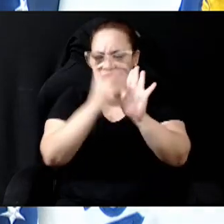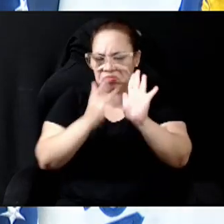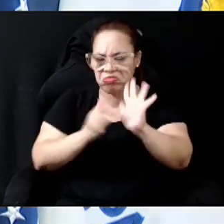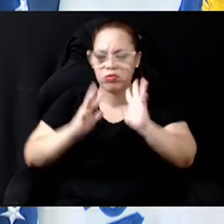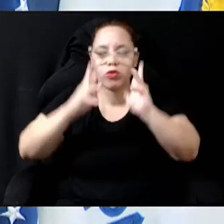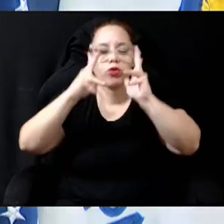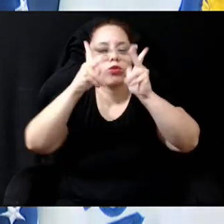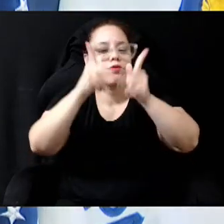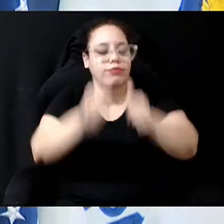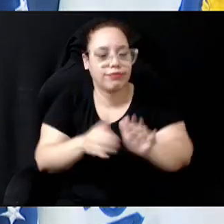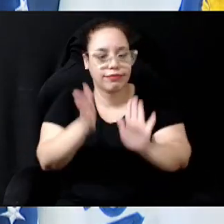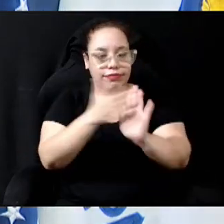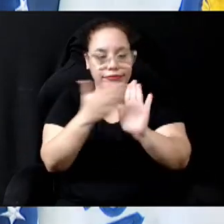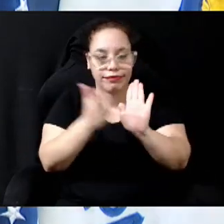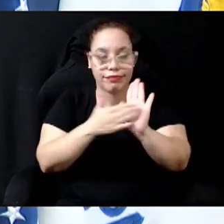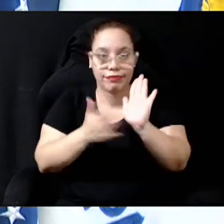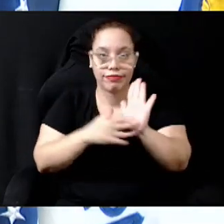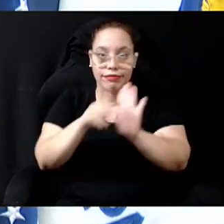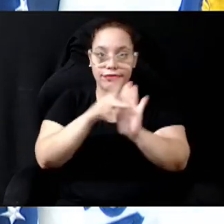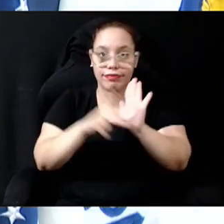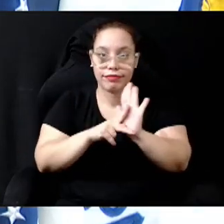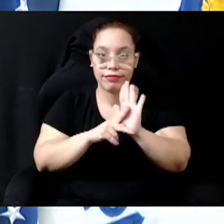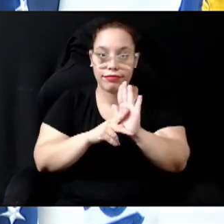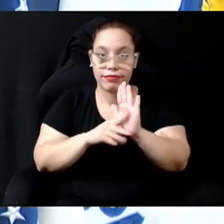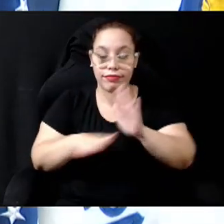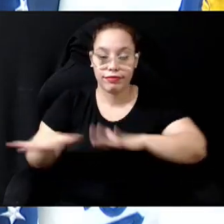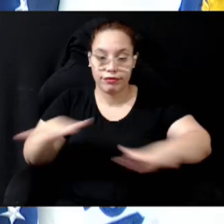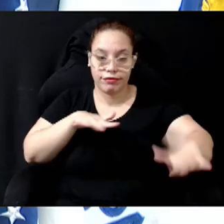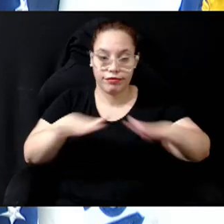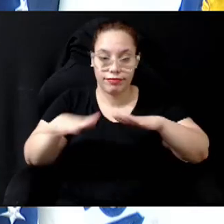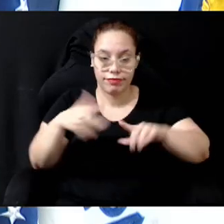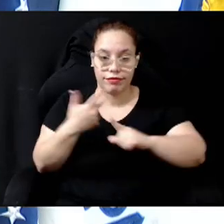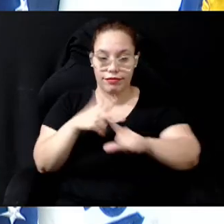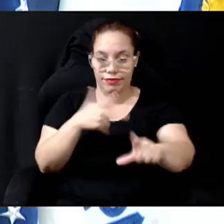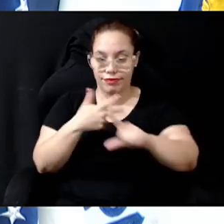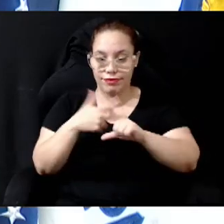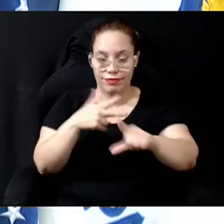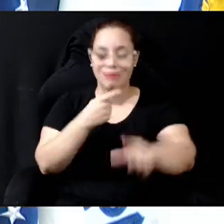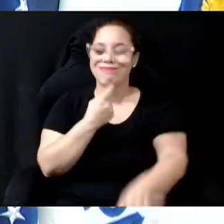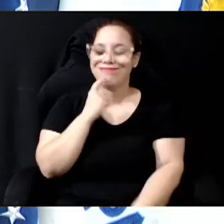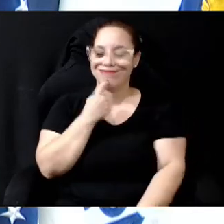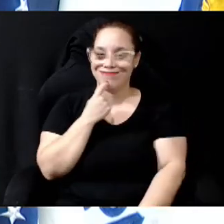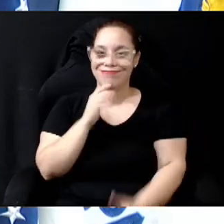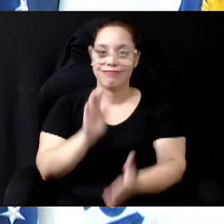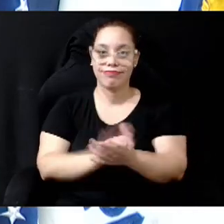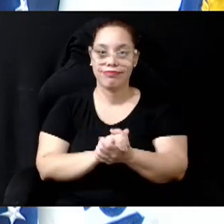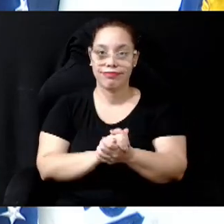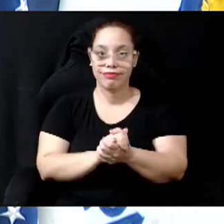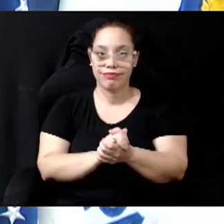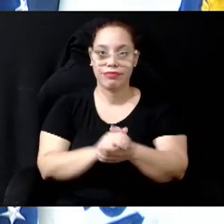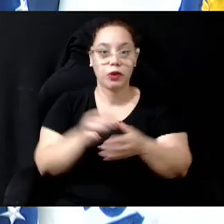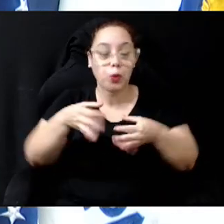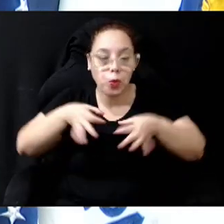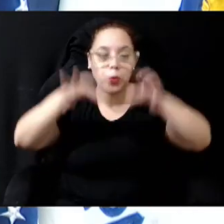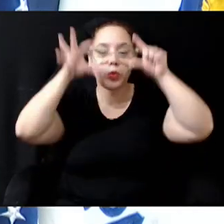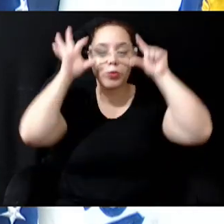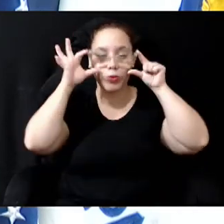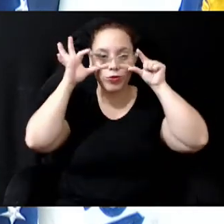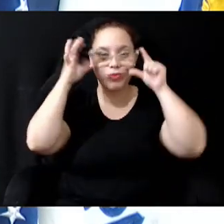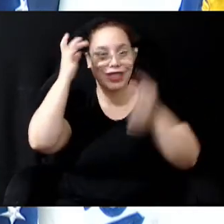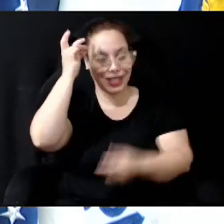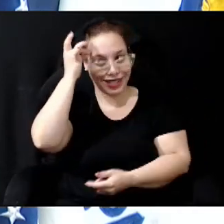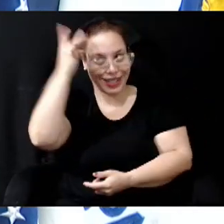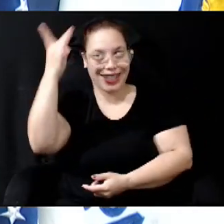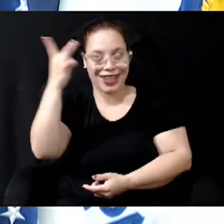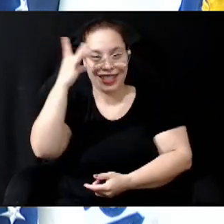todos os projetos que estão em trâmite aqui no Legislativo Campineiro. Eu vou colocar o óculos aqui para ficar mais fácil e vou